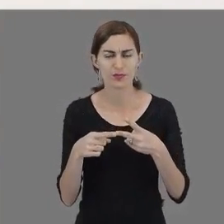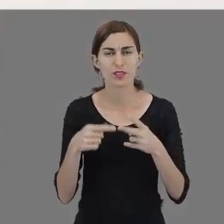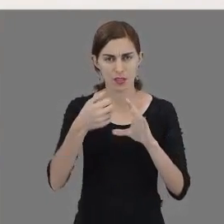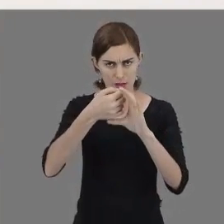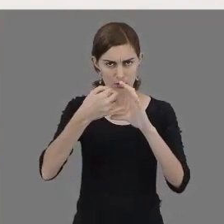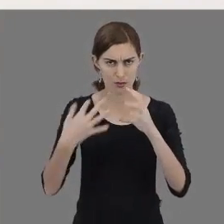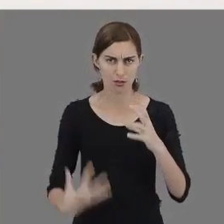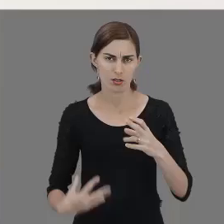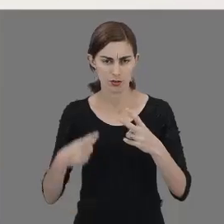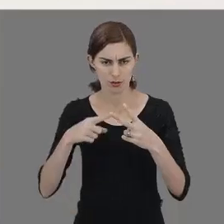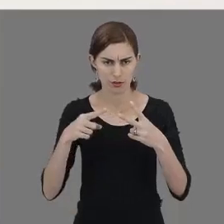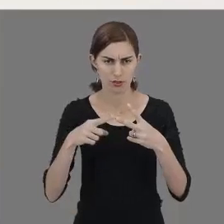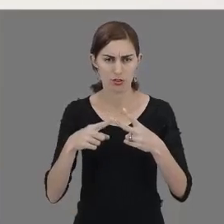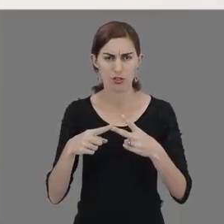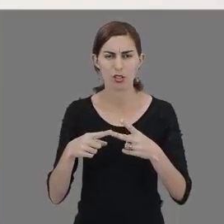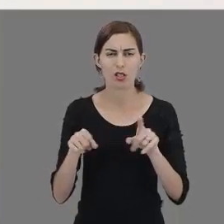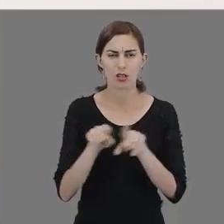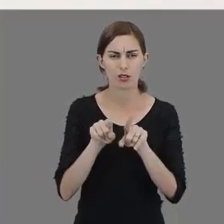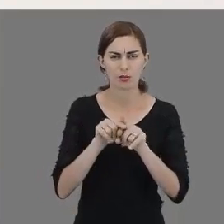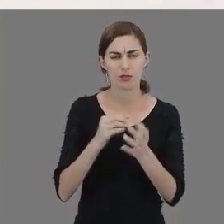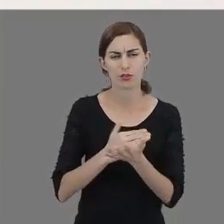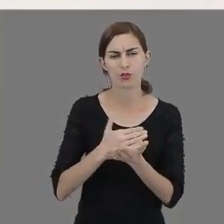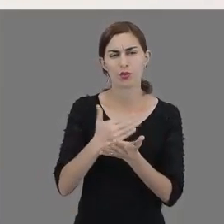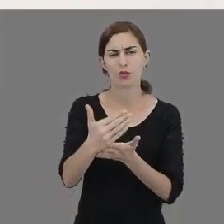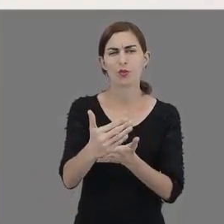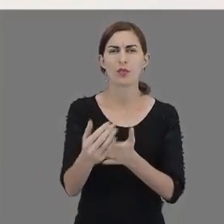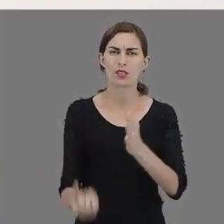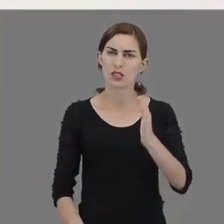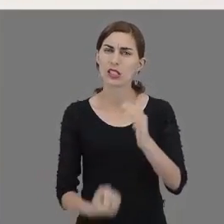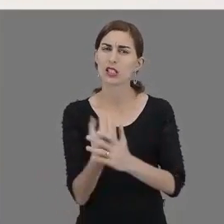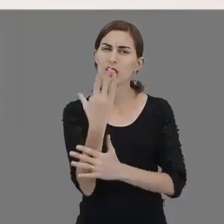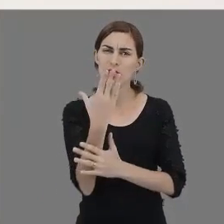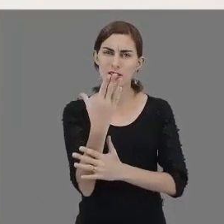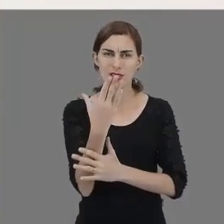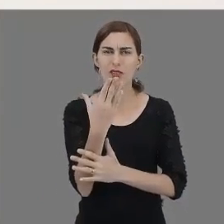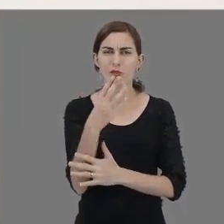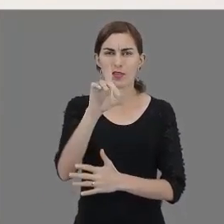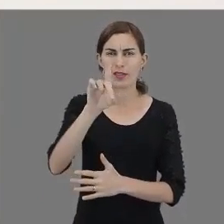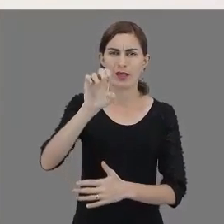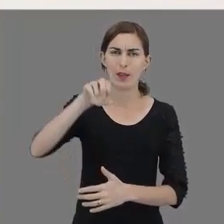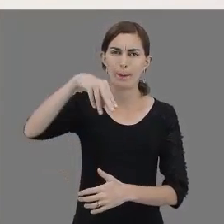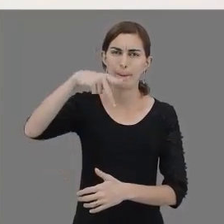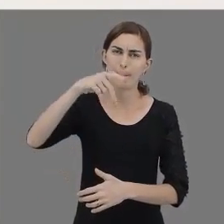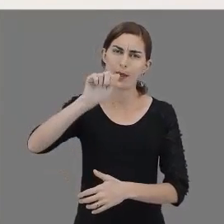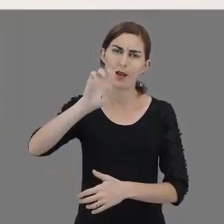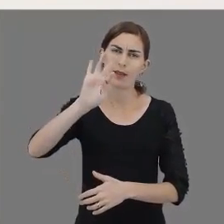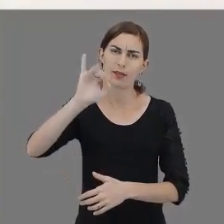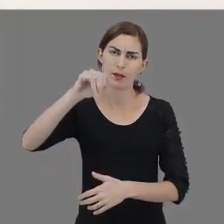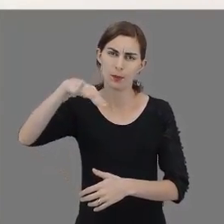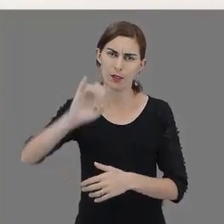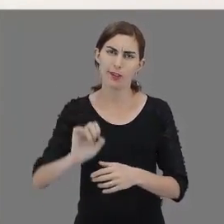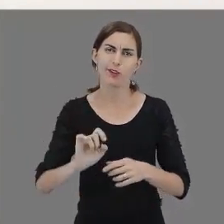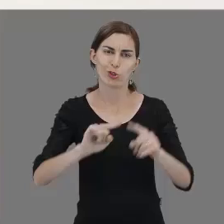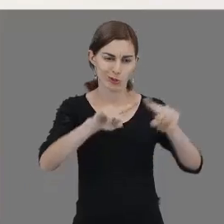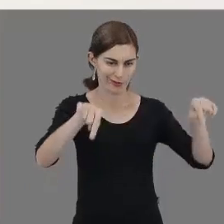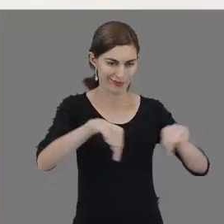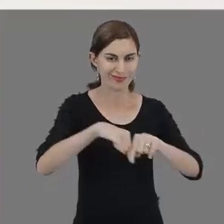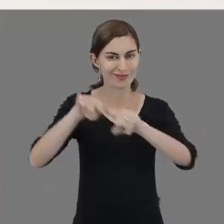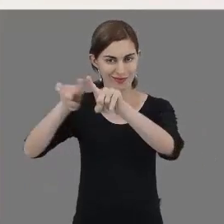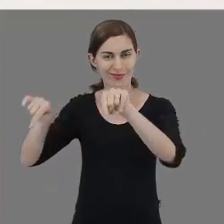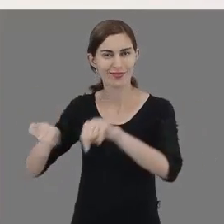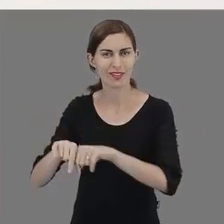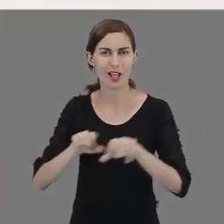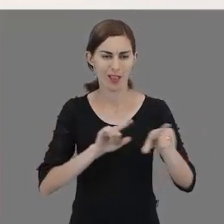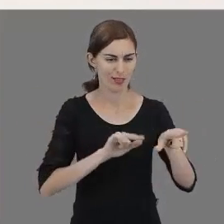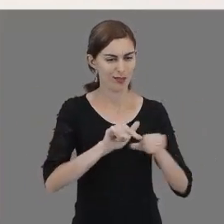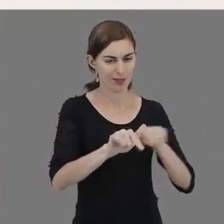nessas características o início também da criação dos departamentos, né? Como a gente tem hoje no organograma das organizações, a gente